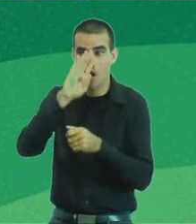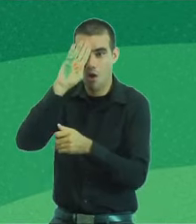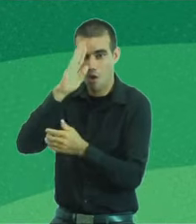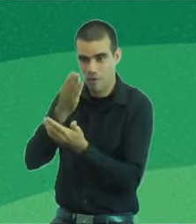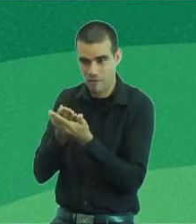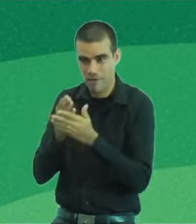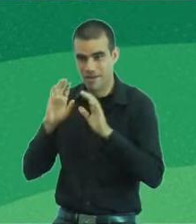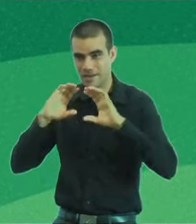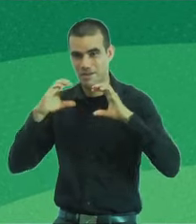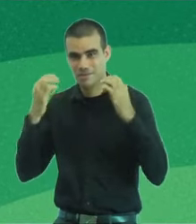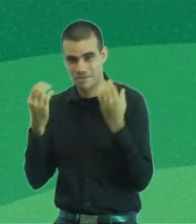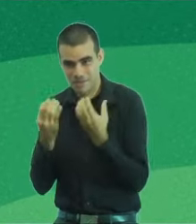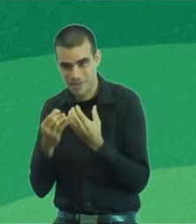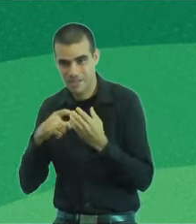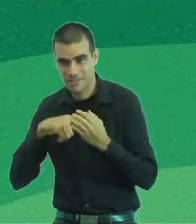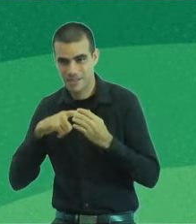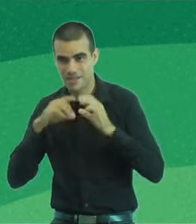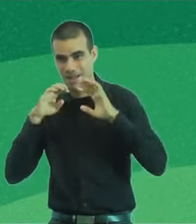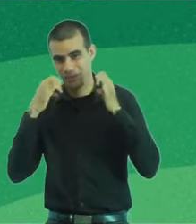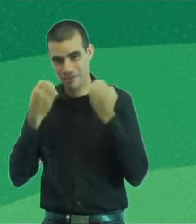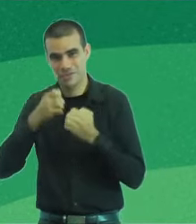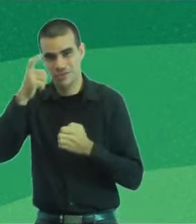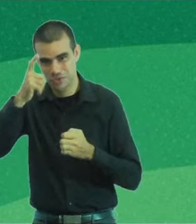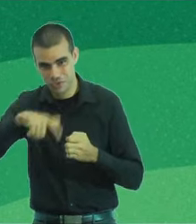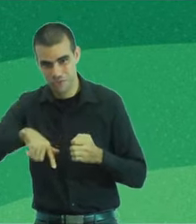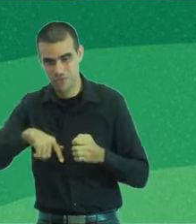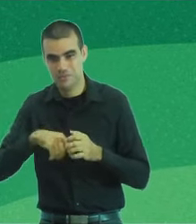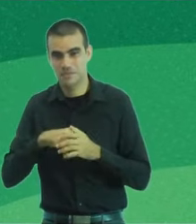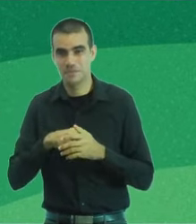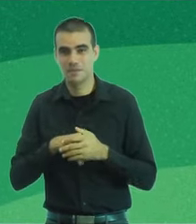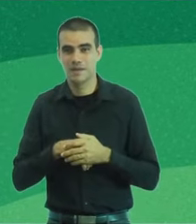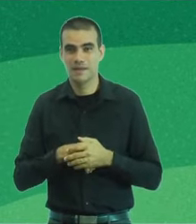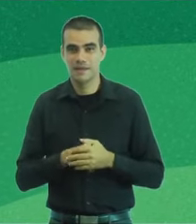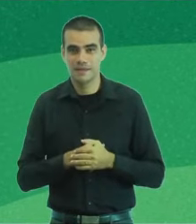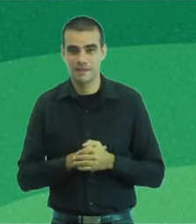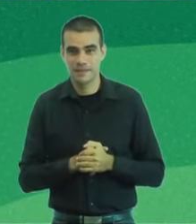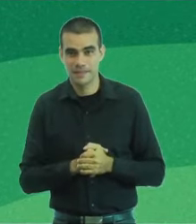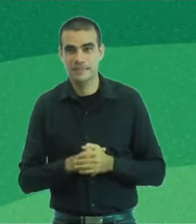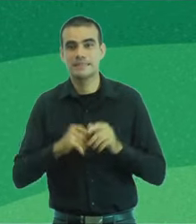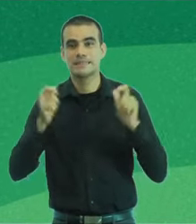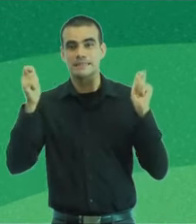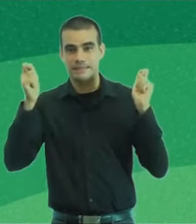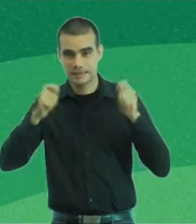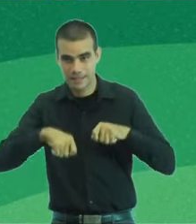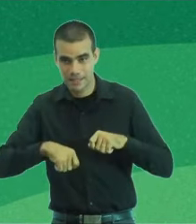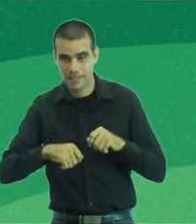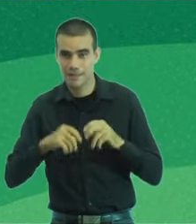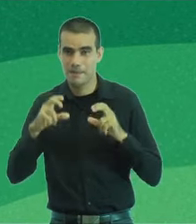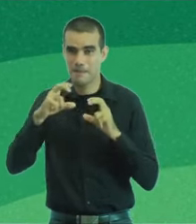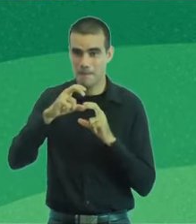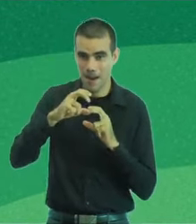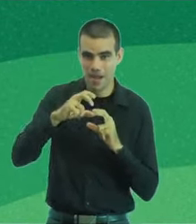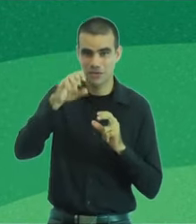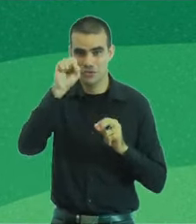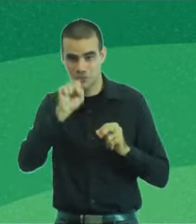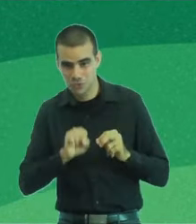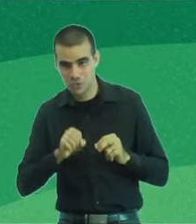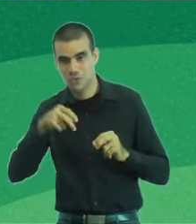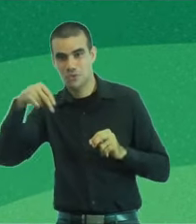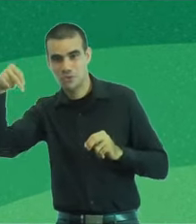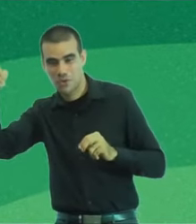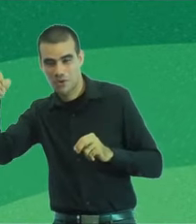comunidade de que ano que vem vai ter um evento de novo De que a gente vai ter a parte do Nordeste